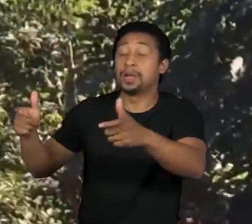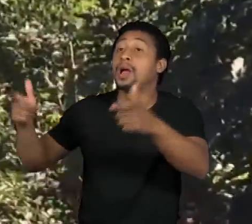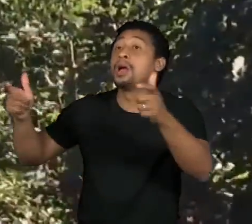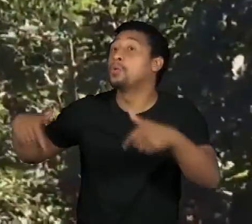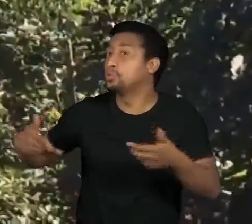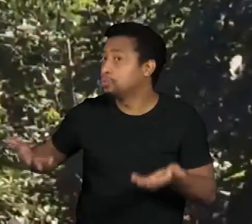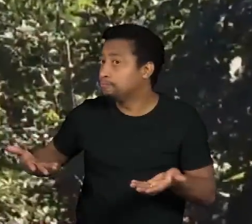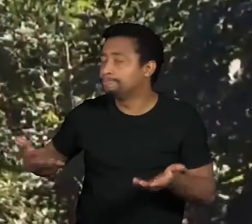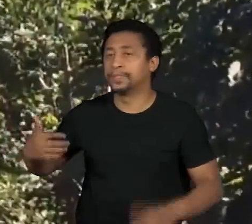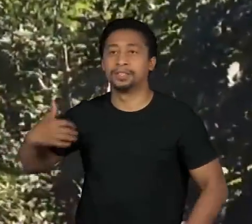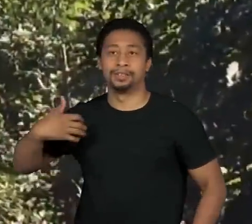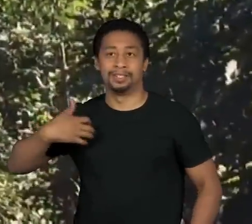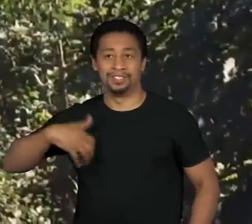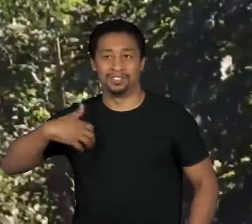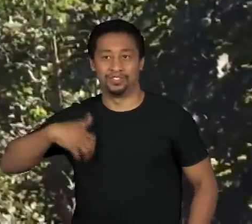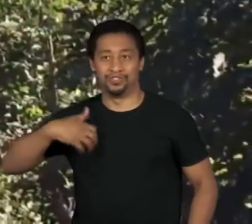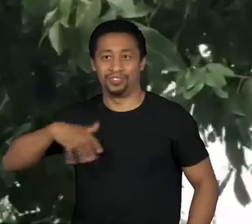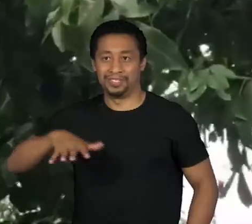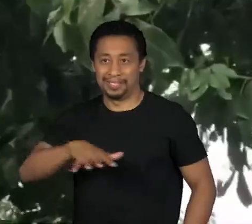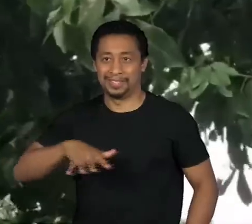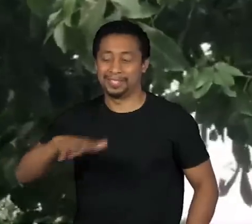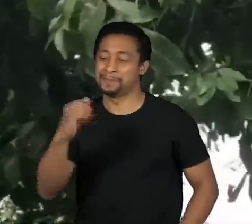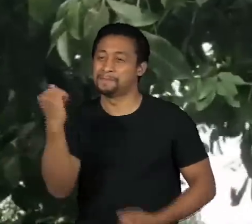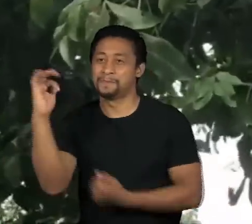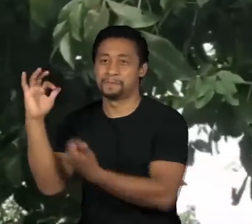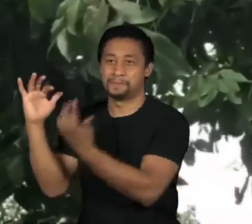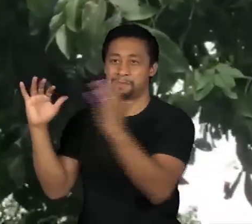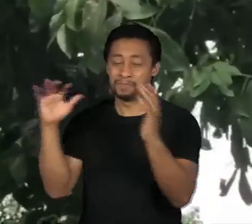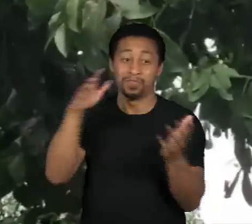Argentina, conhecido como selva missioneira.